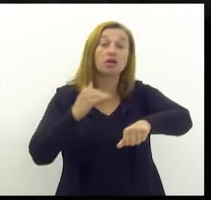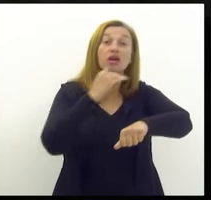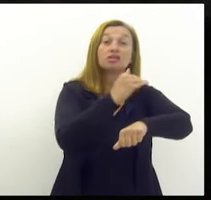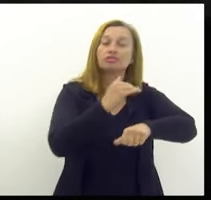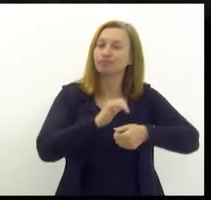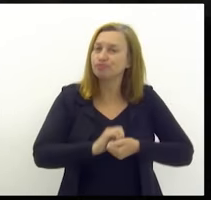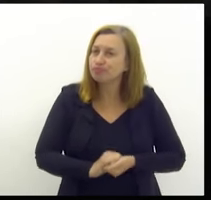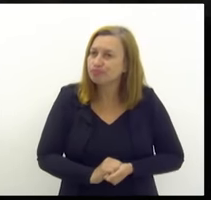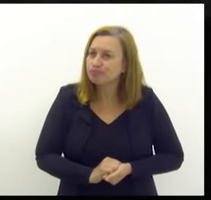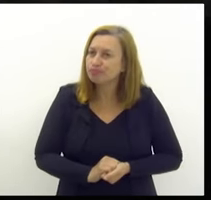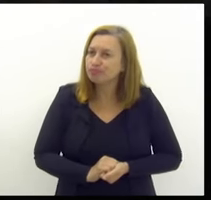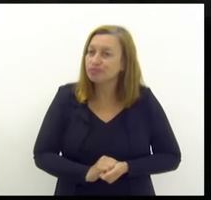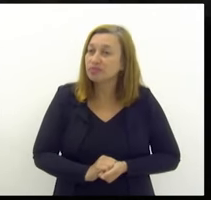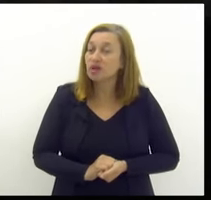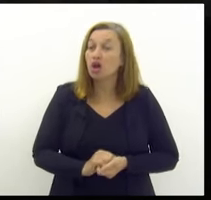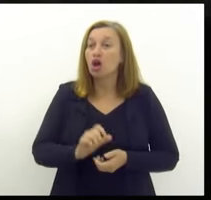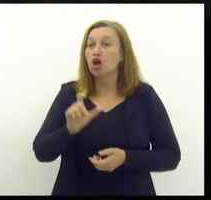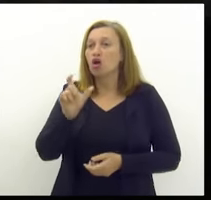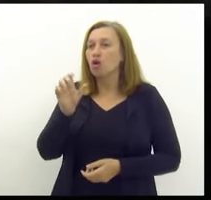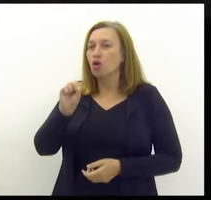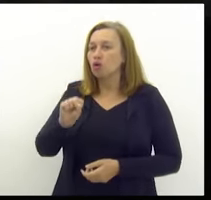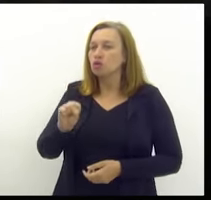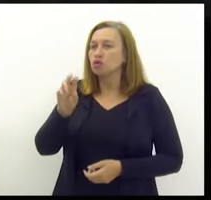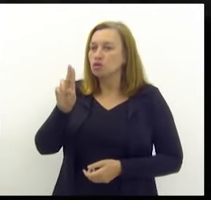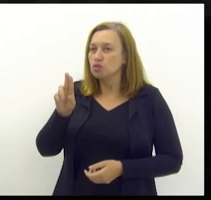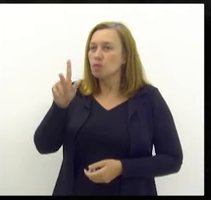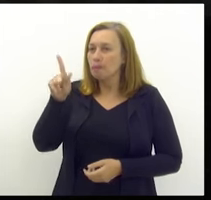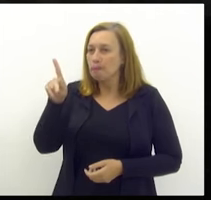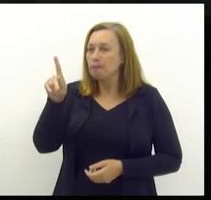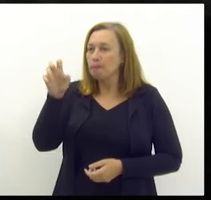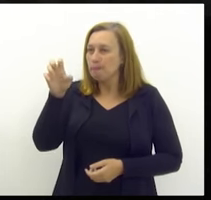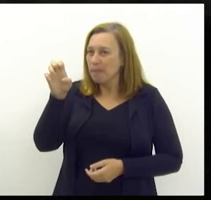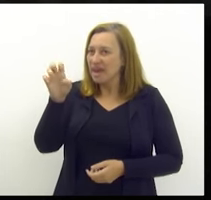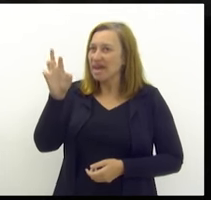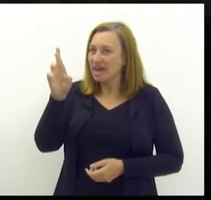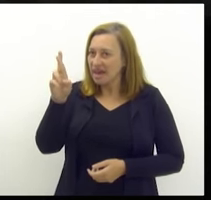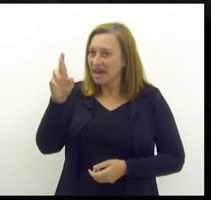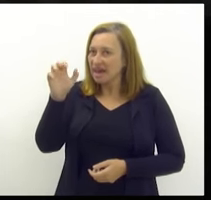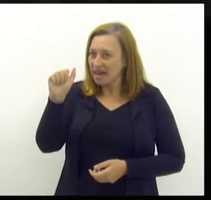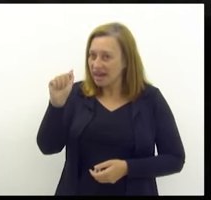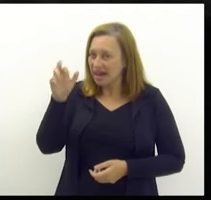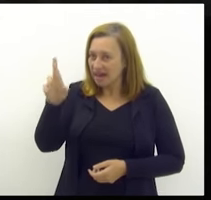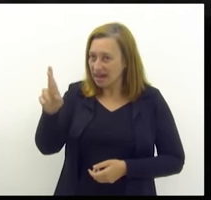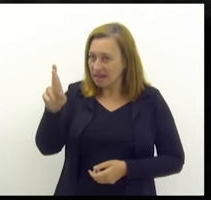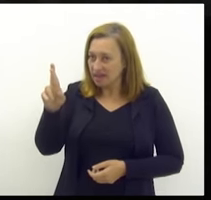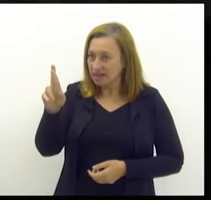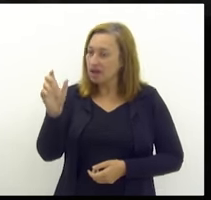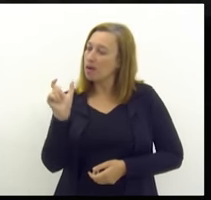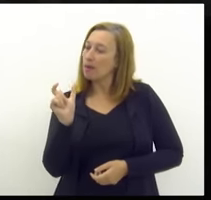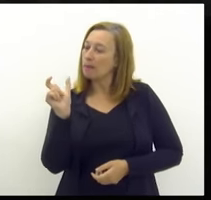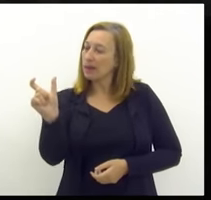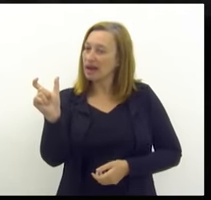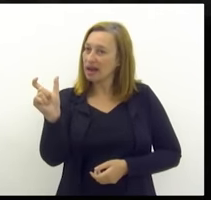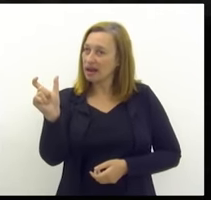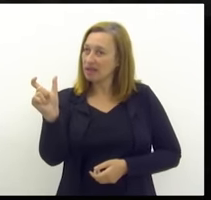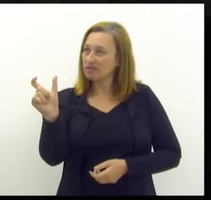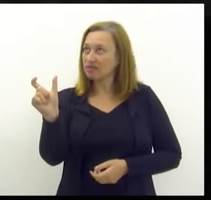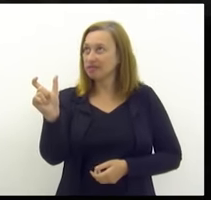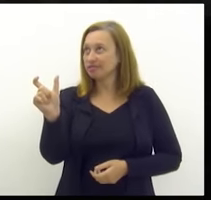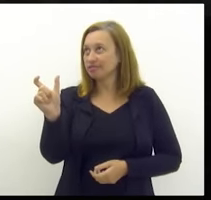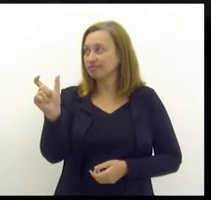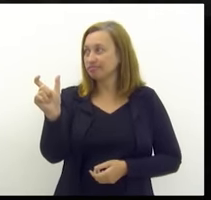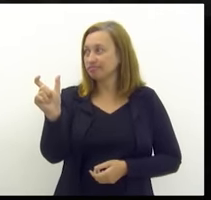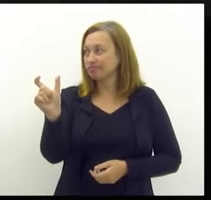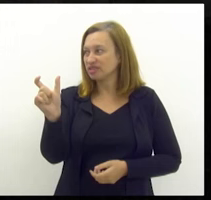superav é uma palavra muito genérica que a gente usa em orçamento superav